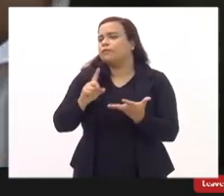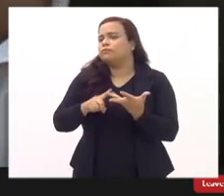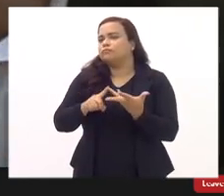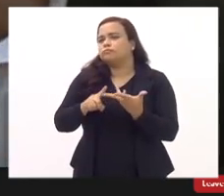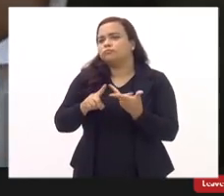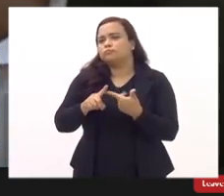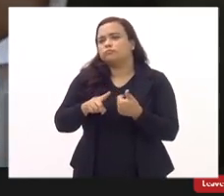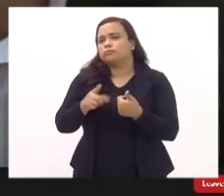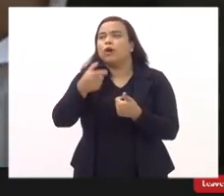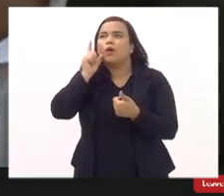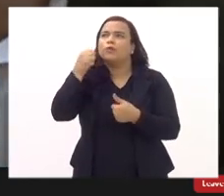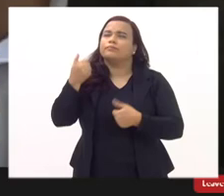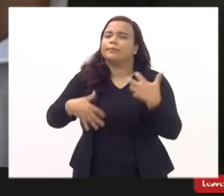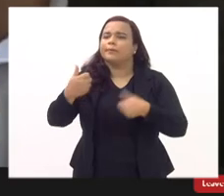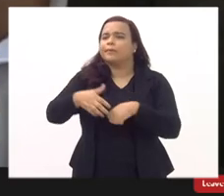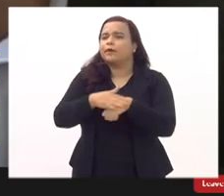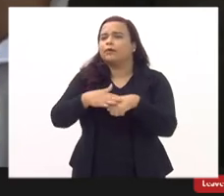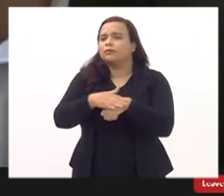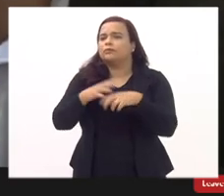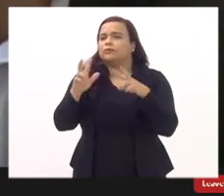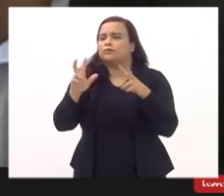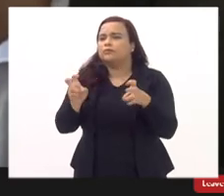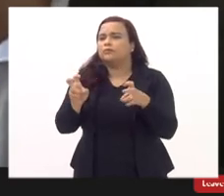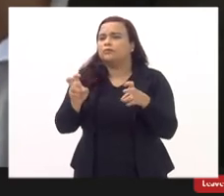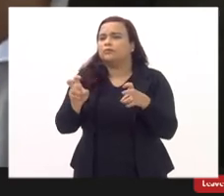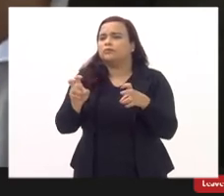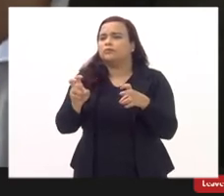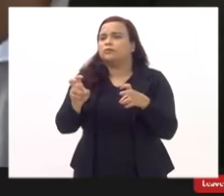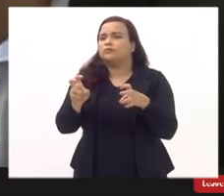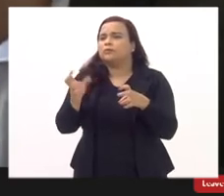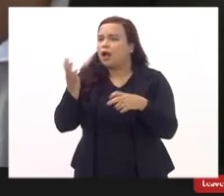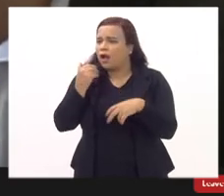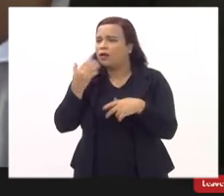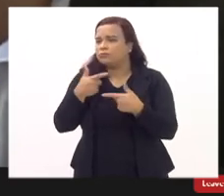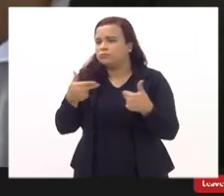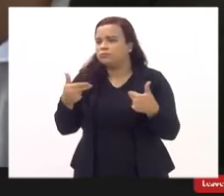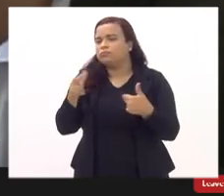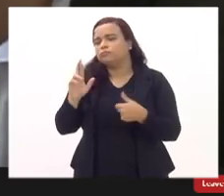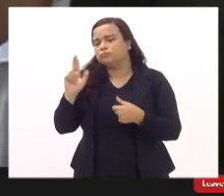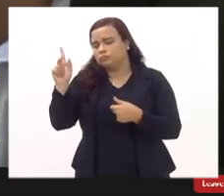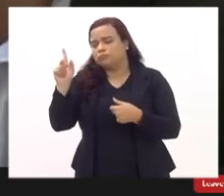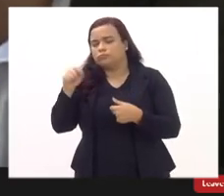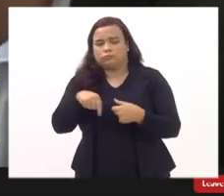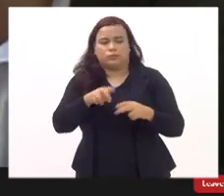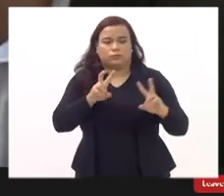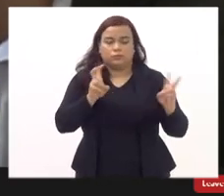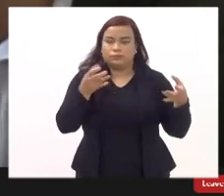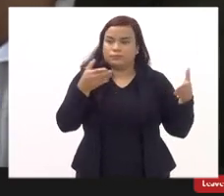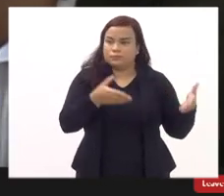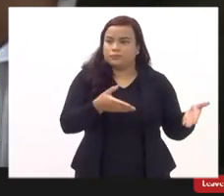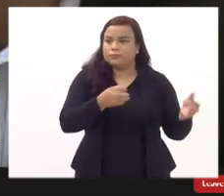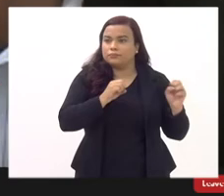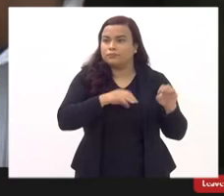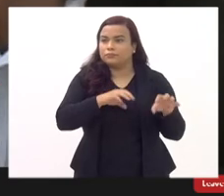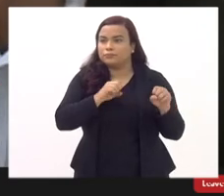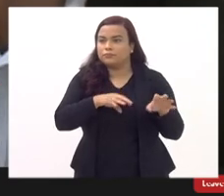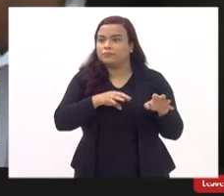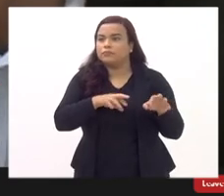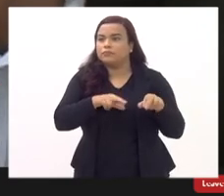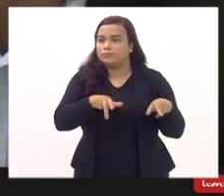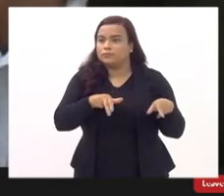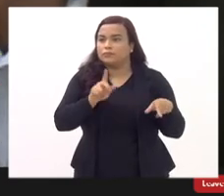conversou sobre a questão alimentar, essa é uma temática que, em função da